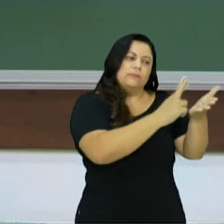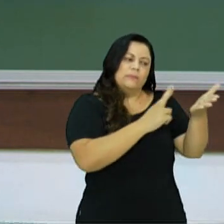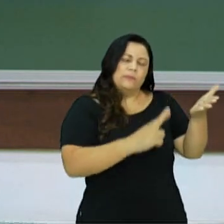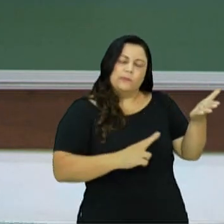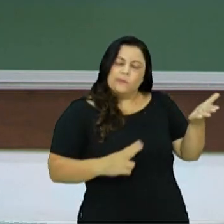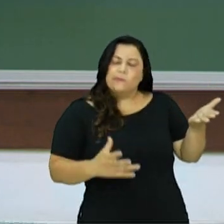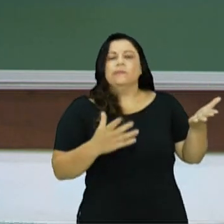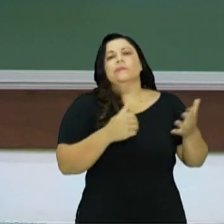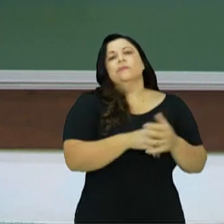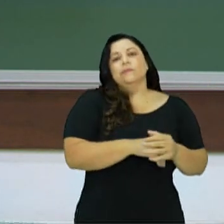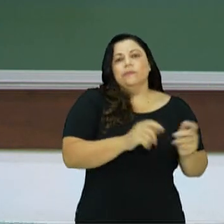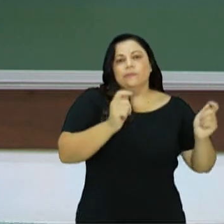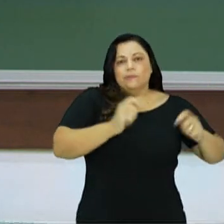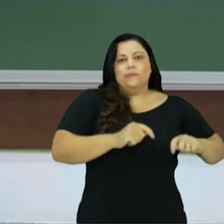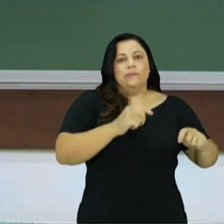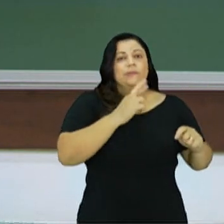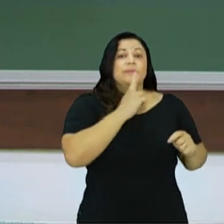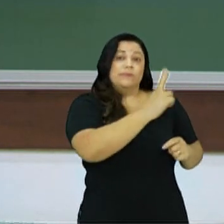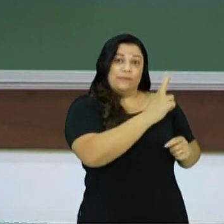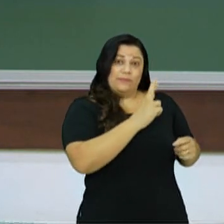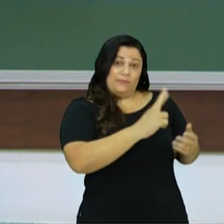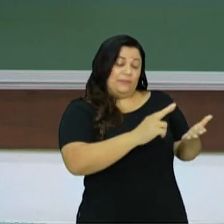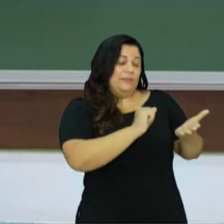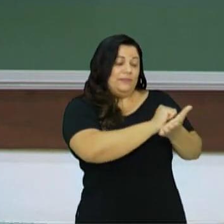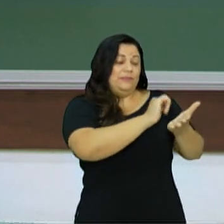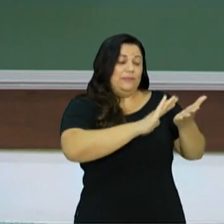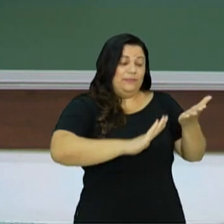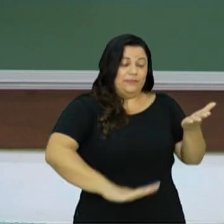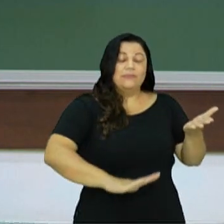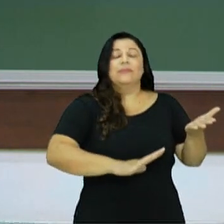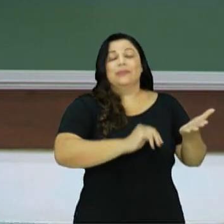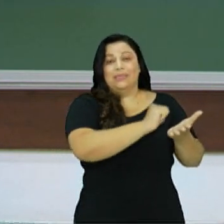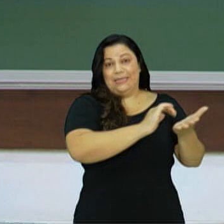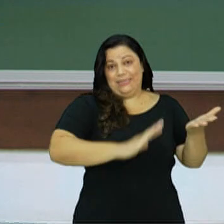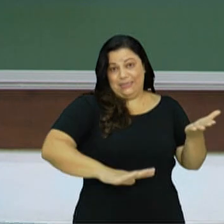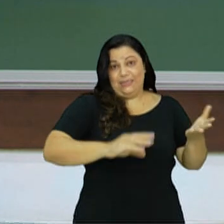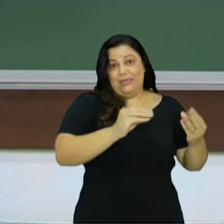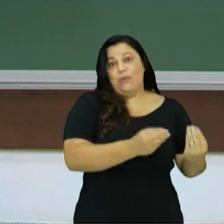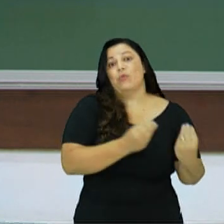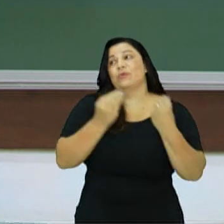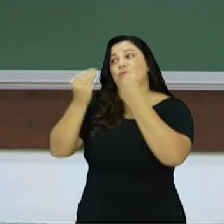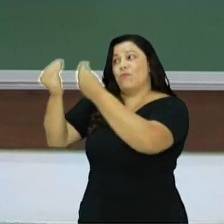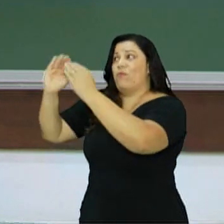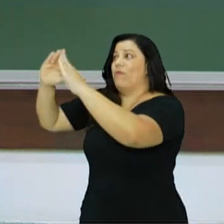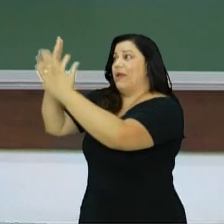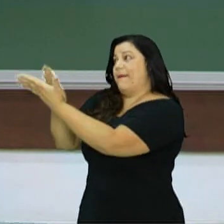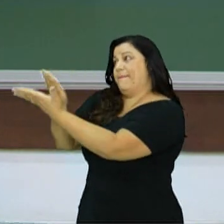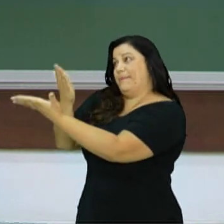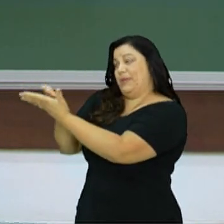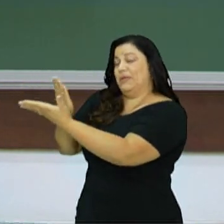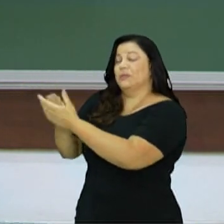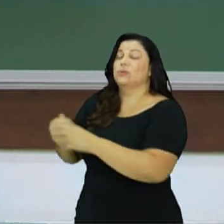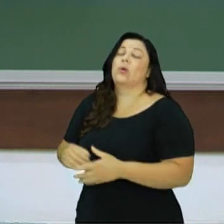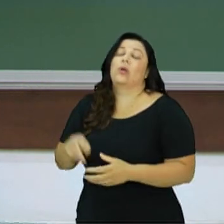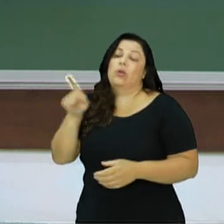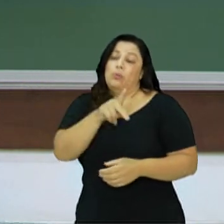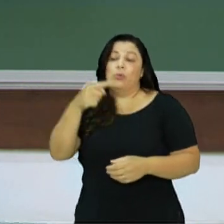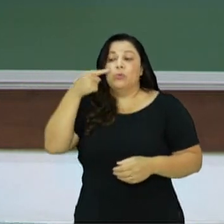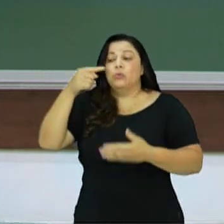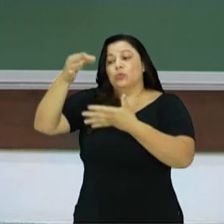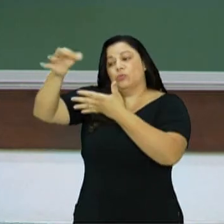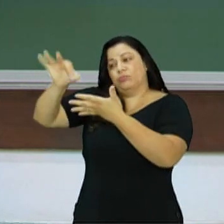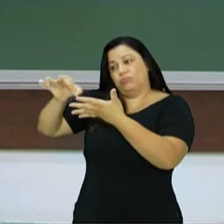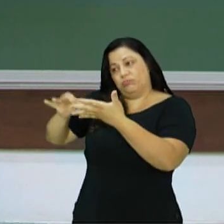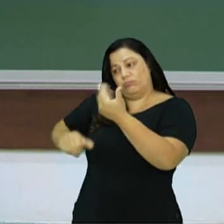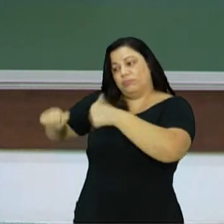fontes, né? Que você consiga responder, levar para a escola, isso aí vai chegar para o teu professor, vai ser dado a nota,